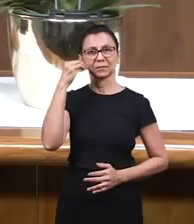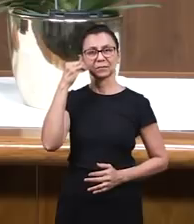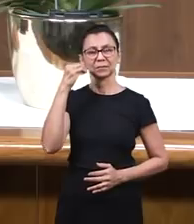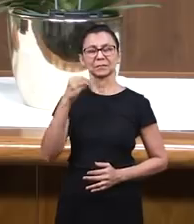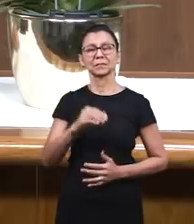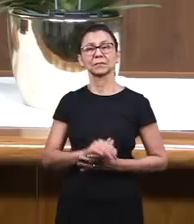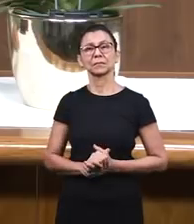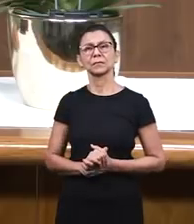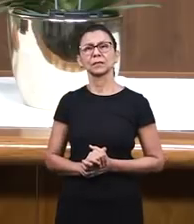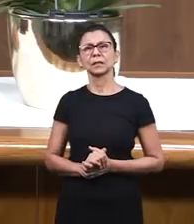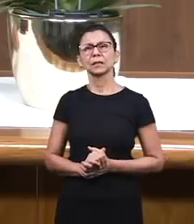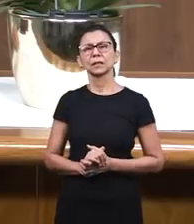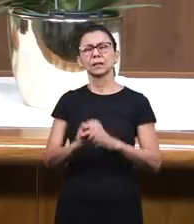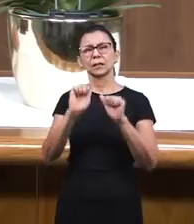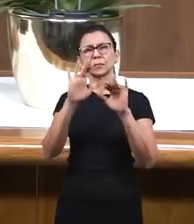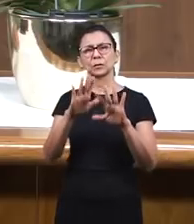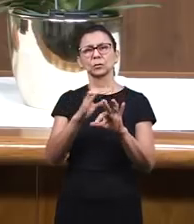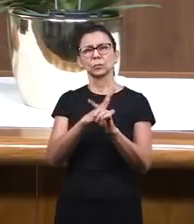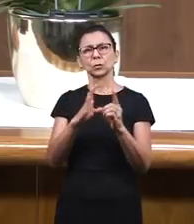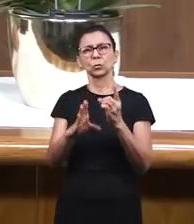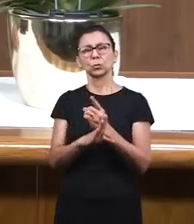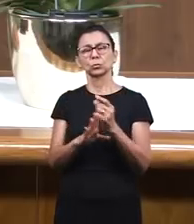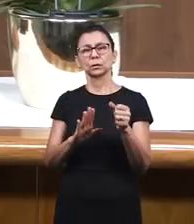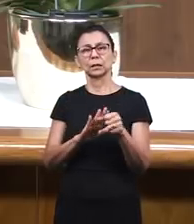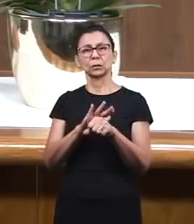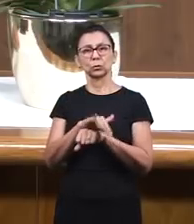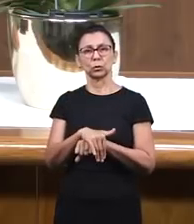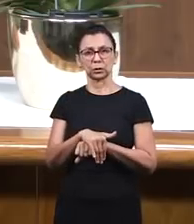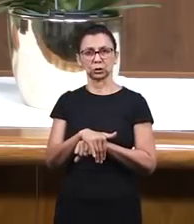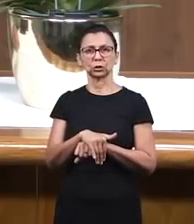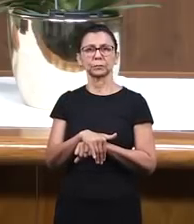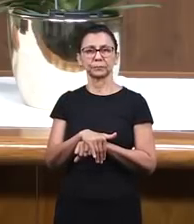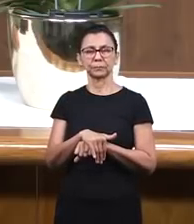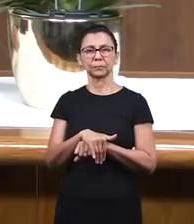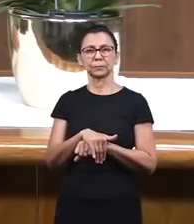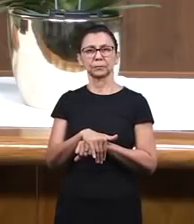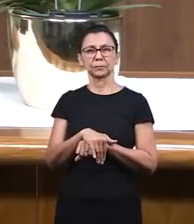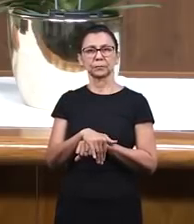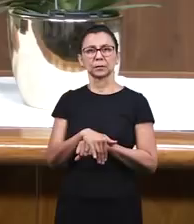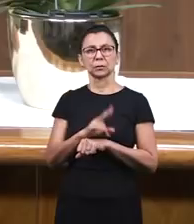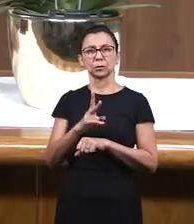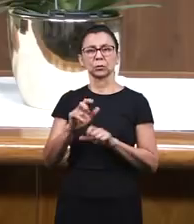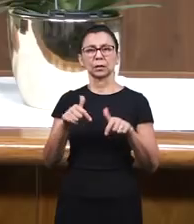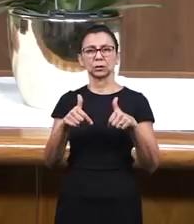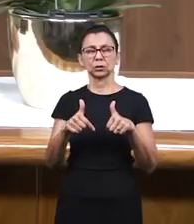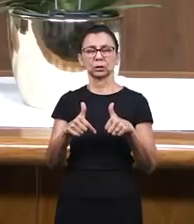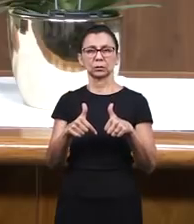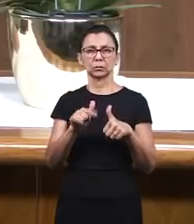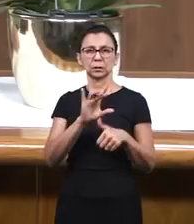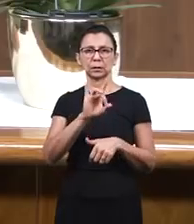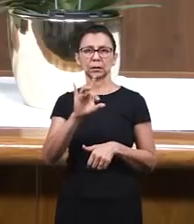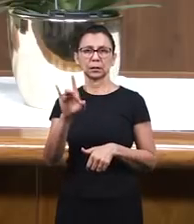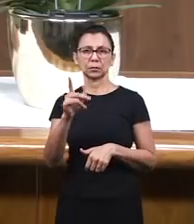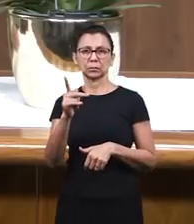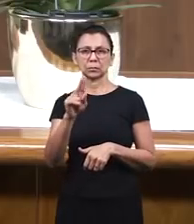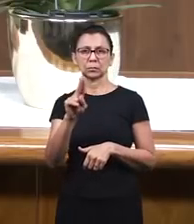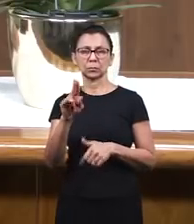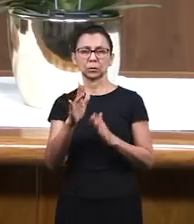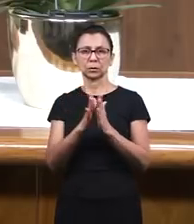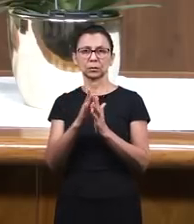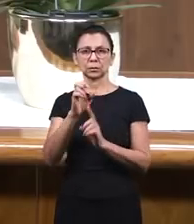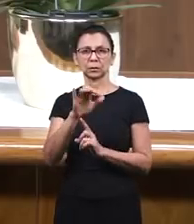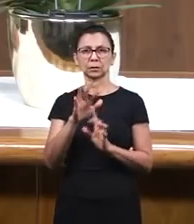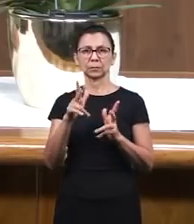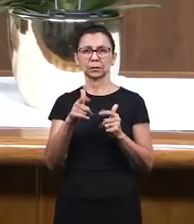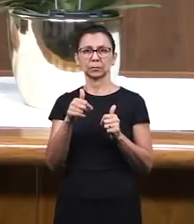Agora pedimos, nos abençoa, prepara-nos para o culto de logo mais à noite. Senhor, continua agindo em nossos corações. Pedimos em Teu nome e